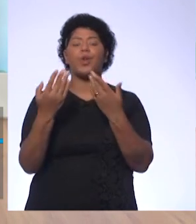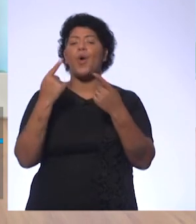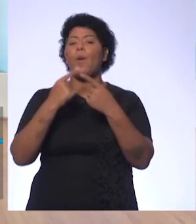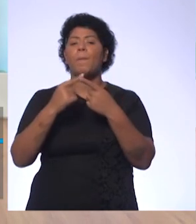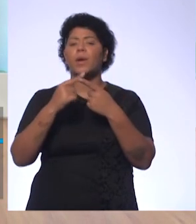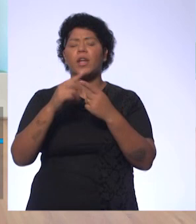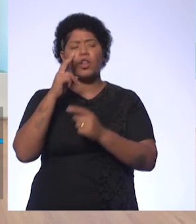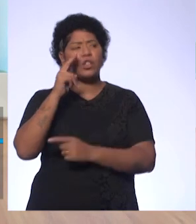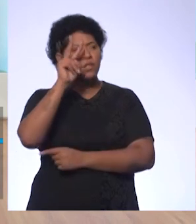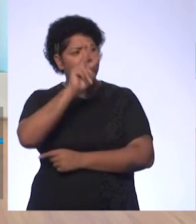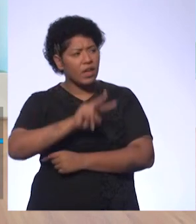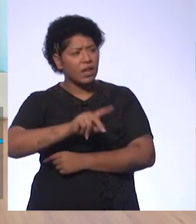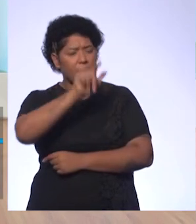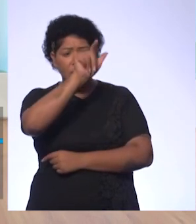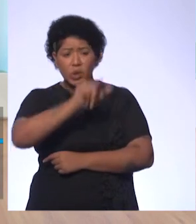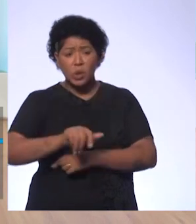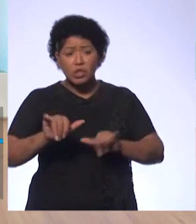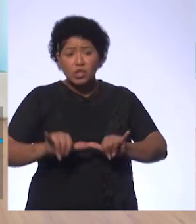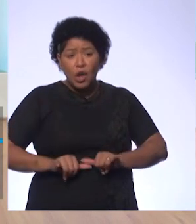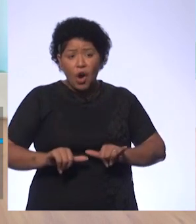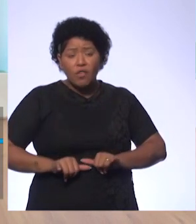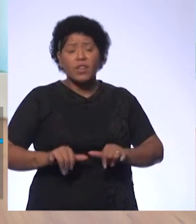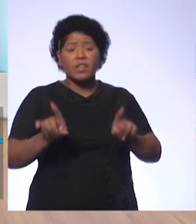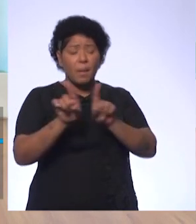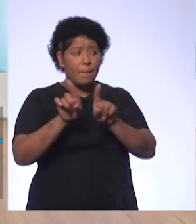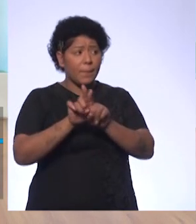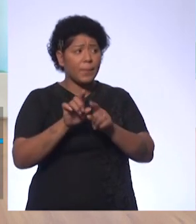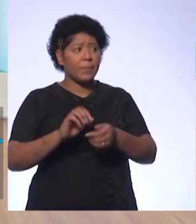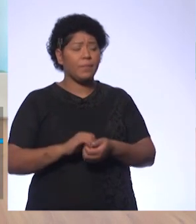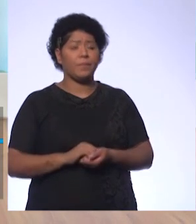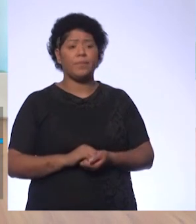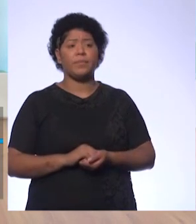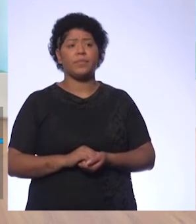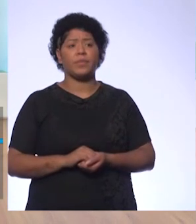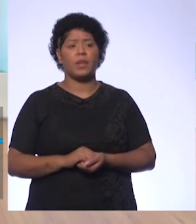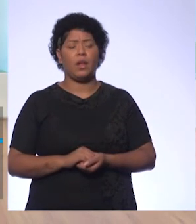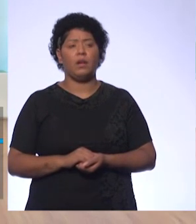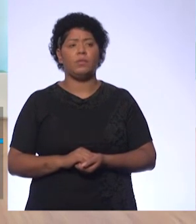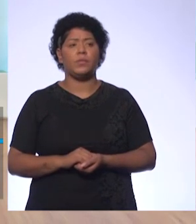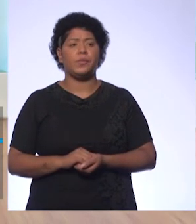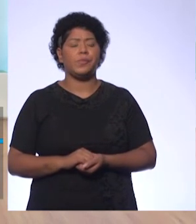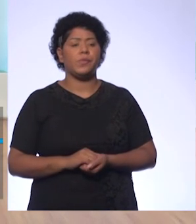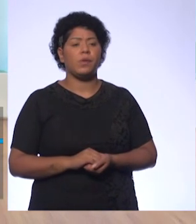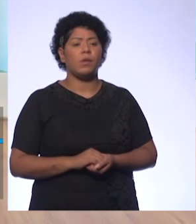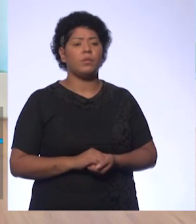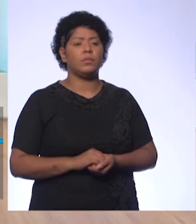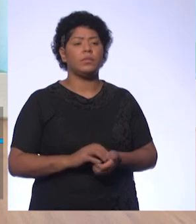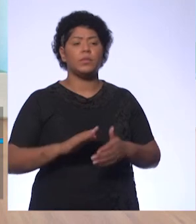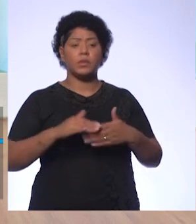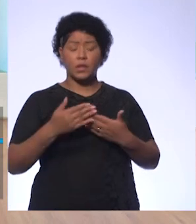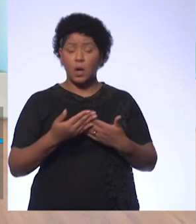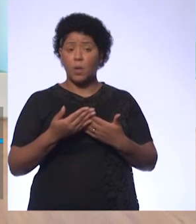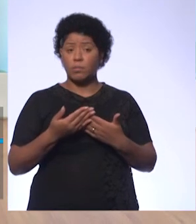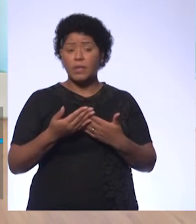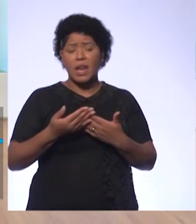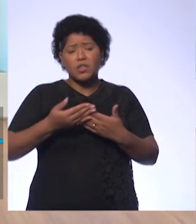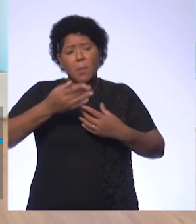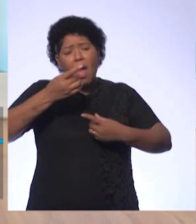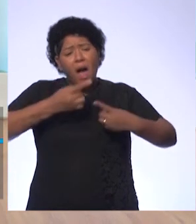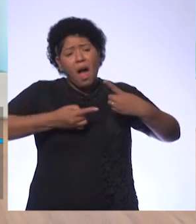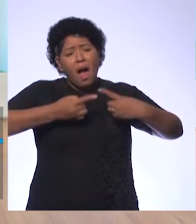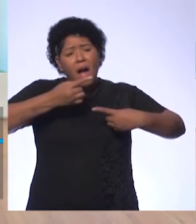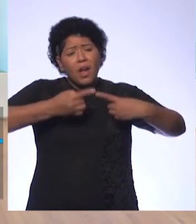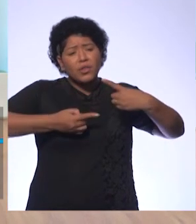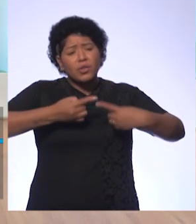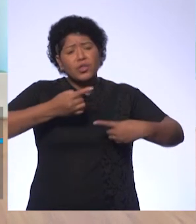situação de sofrimento? Então, Karl Marx e Engels, né, eles discutiram um pouco a importância